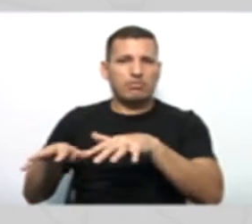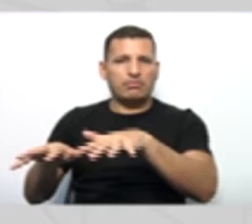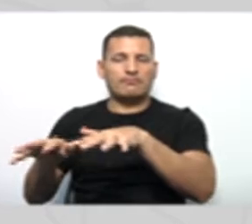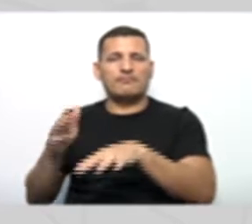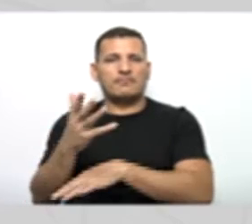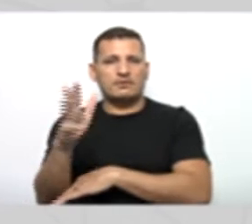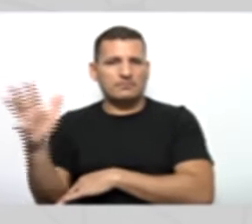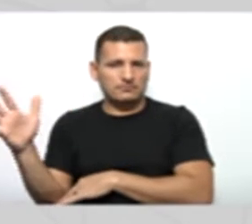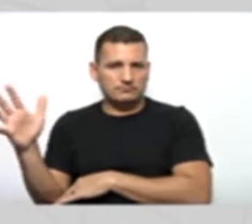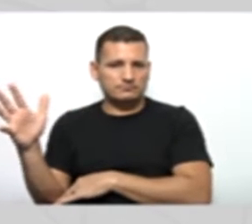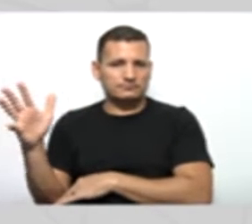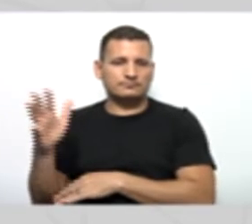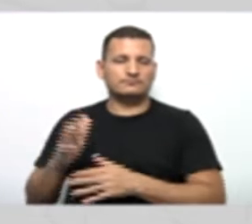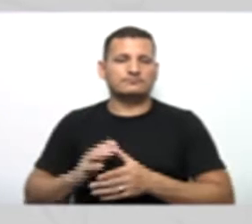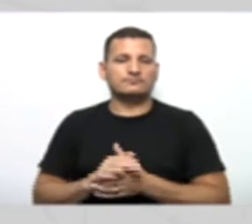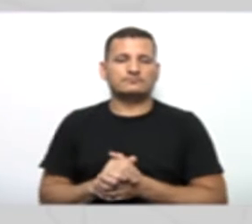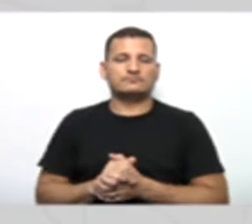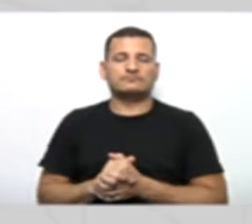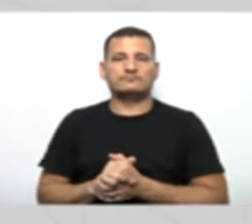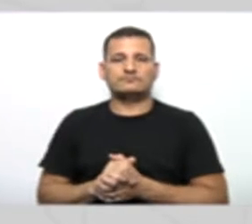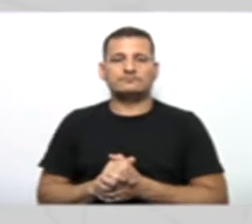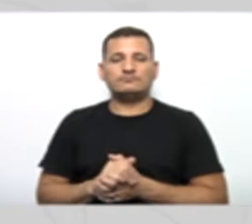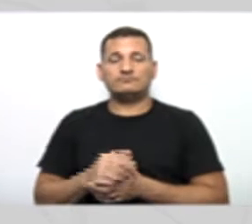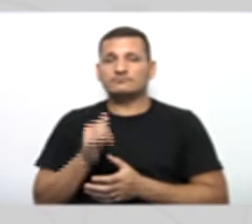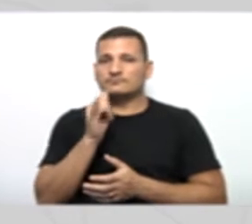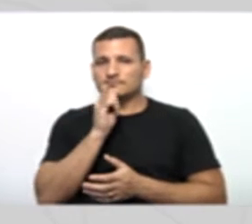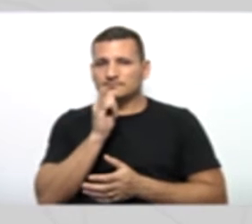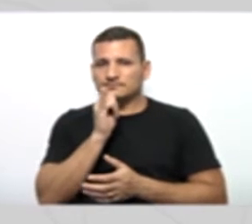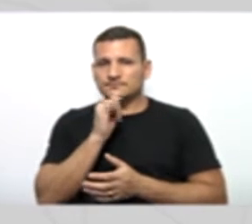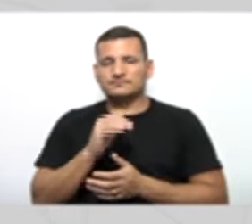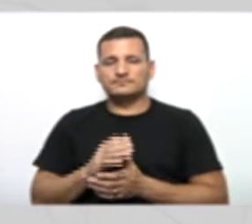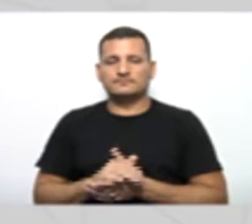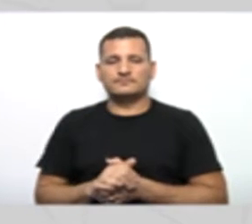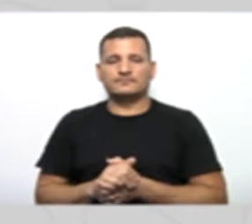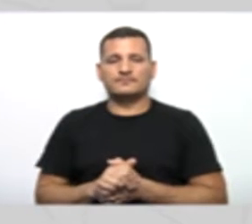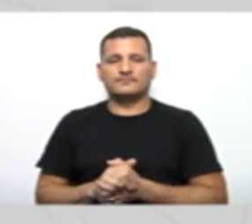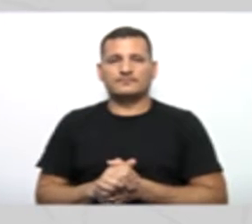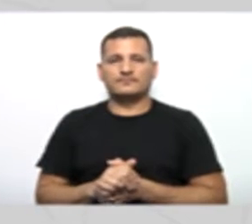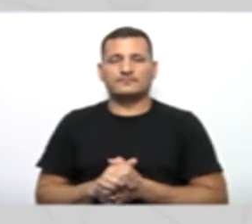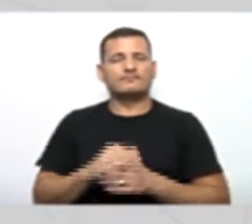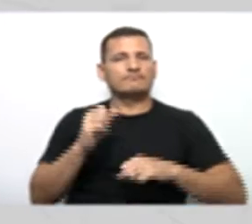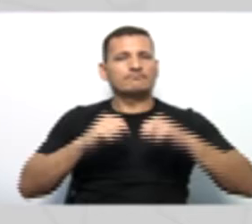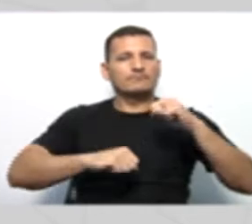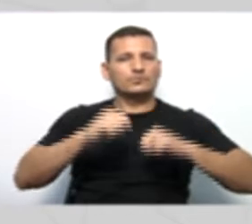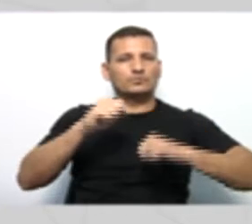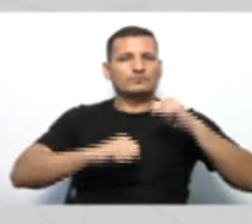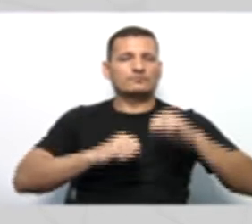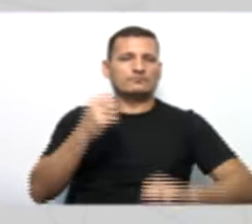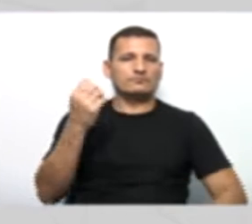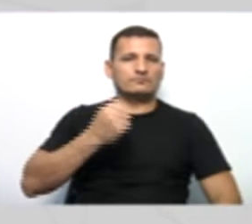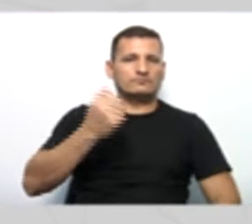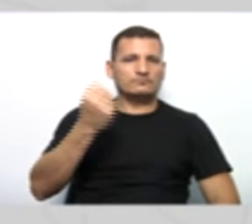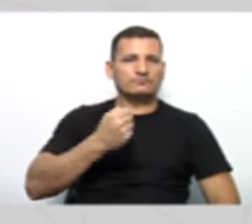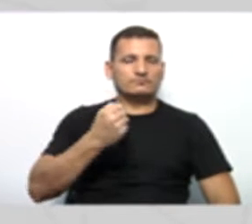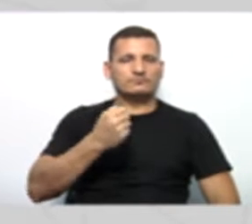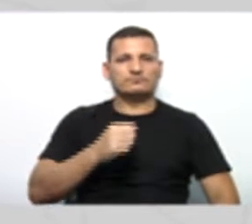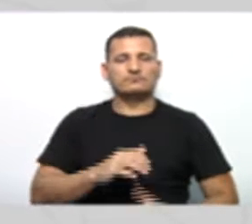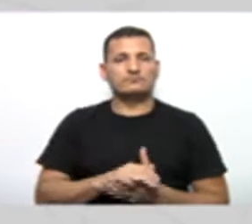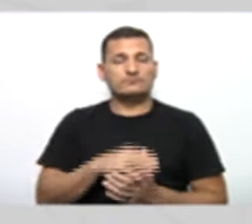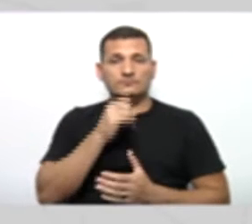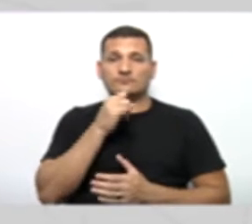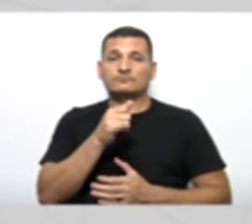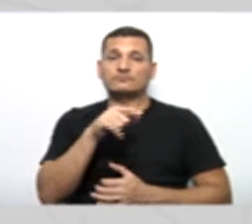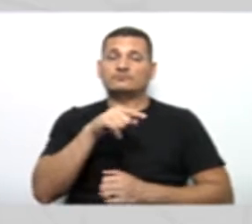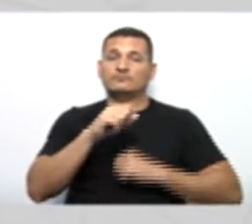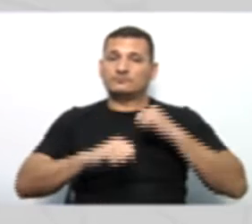ambiente. Vamos pegar como exemplo uma indústria de laticínio. Se a indústria estiver